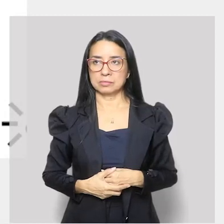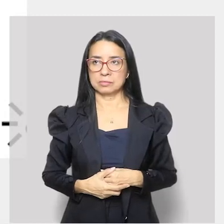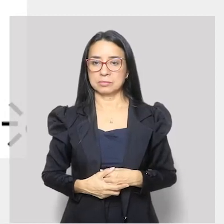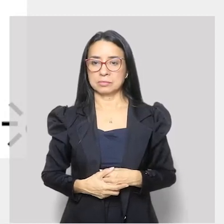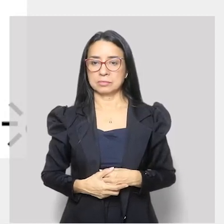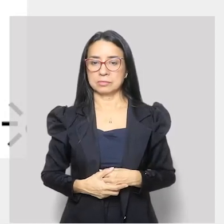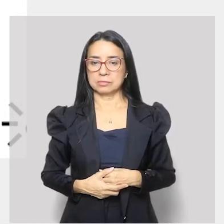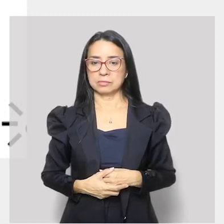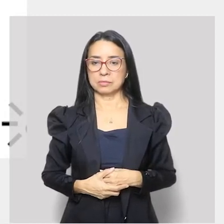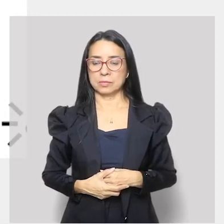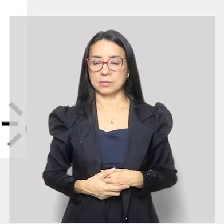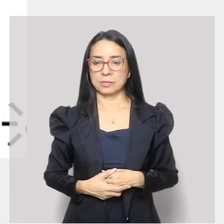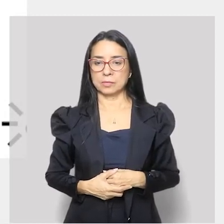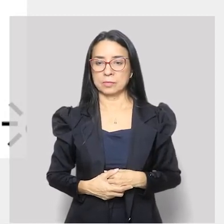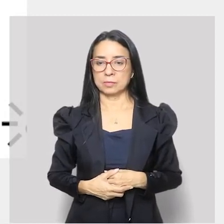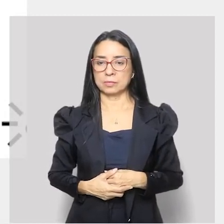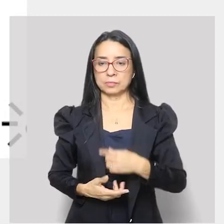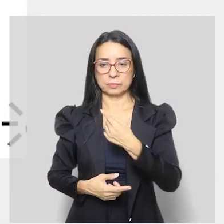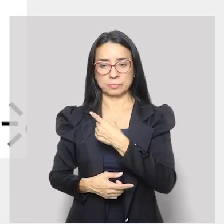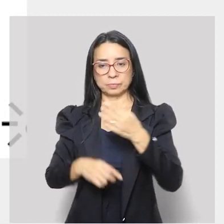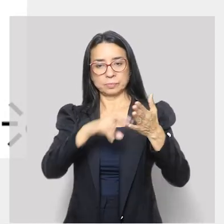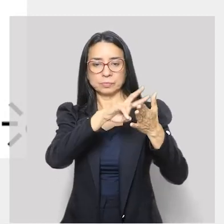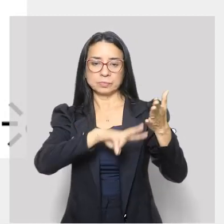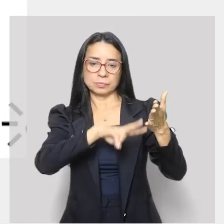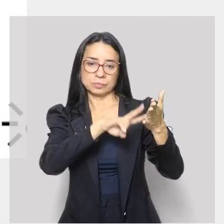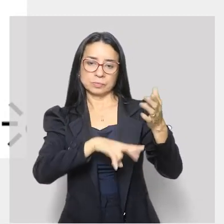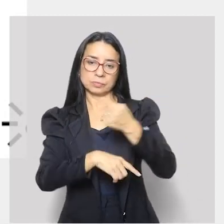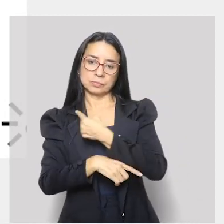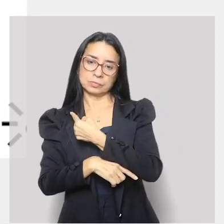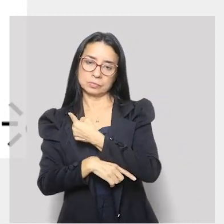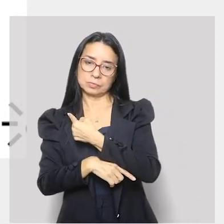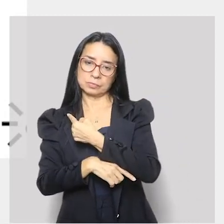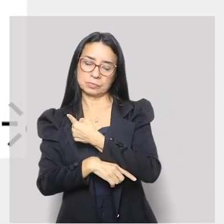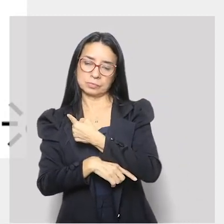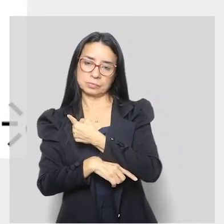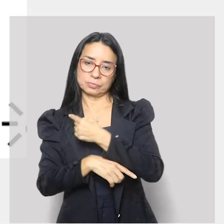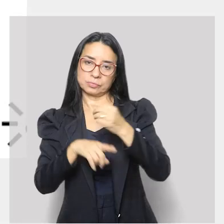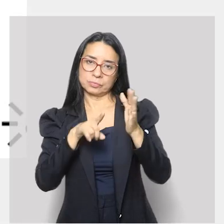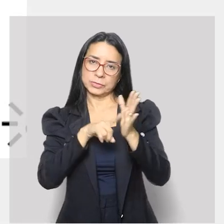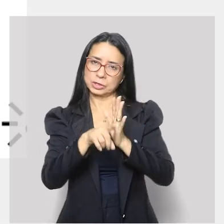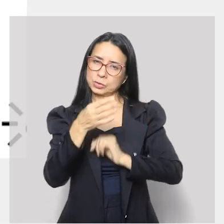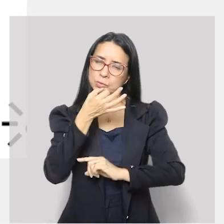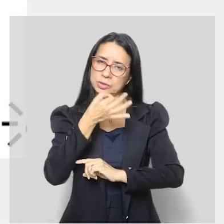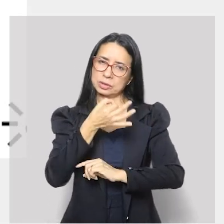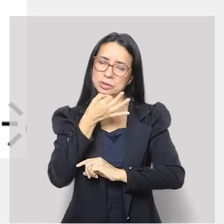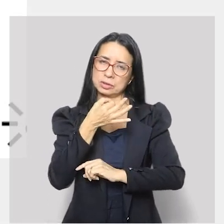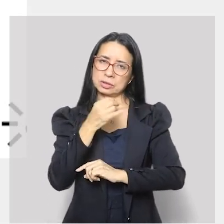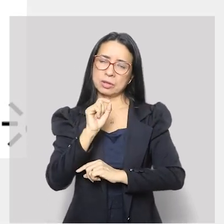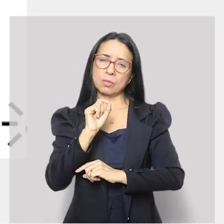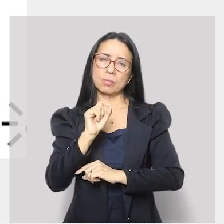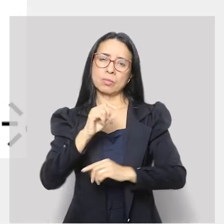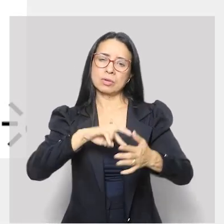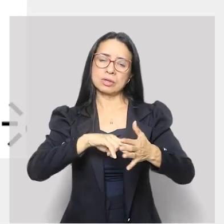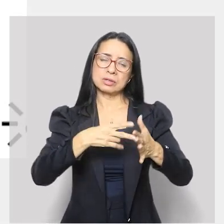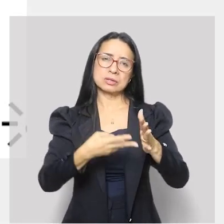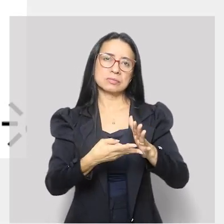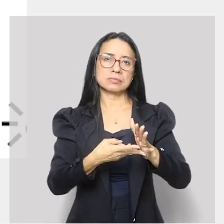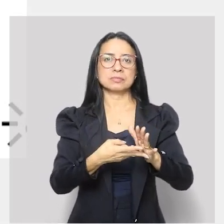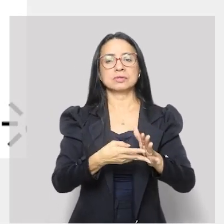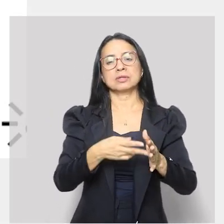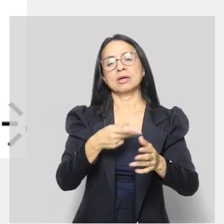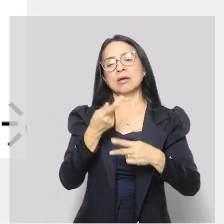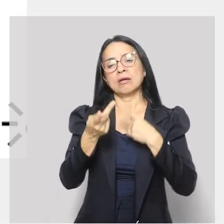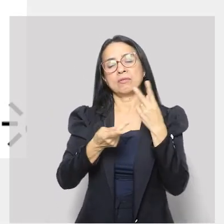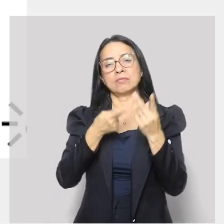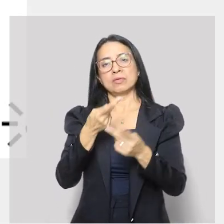sobre o espaço no Brasil é passível de questões críticas. O que significa dizer que são questões